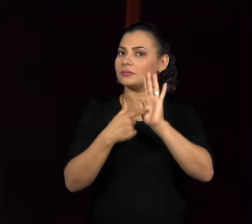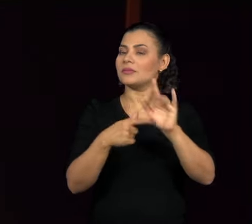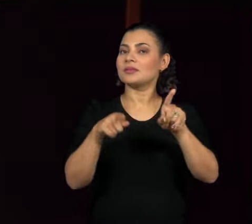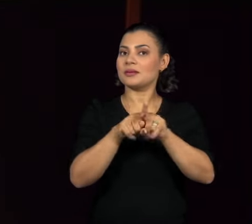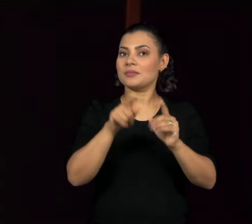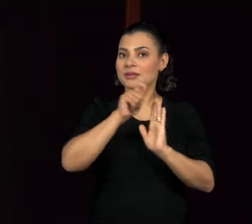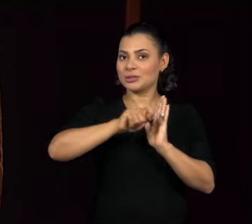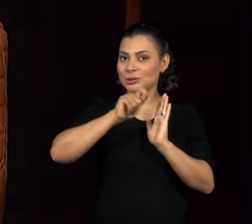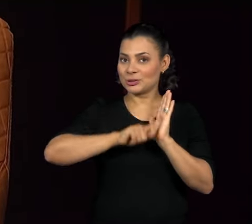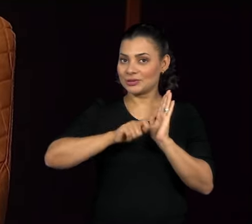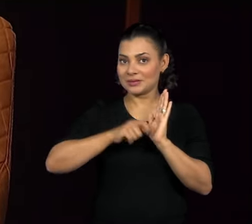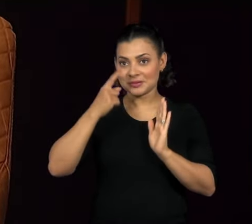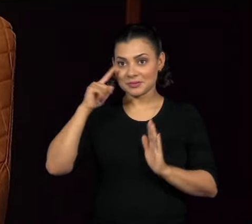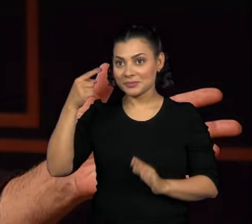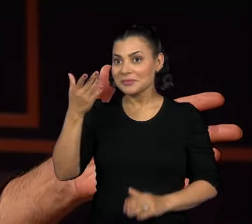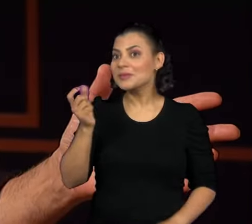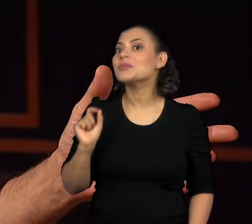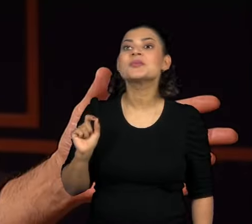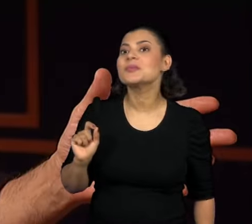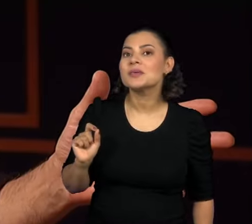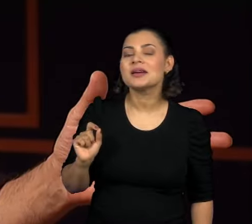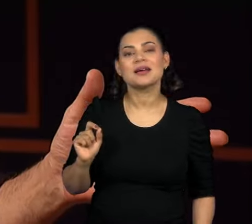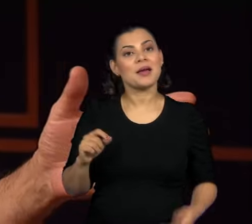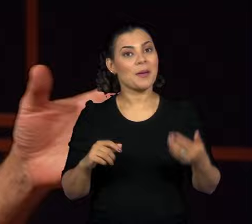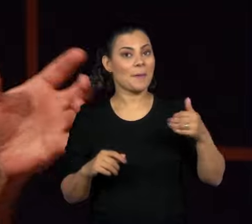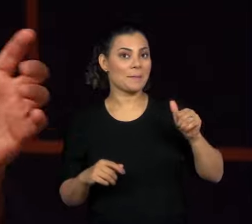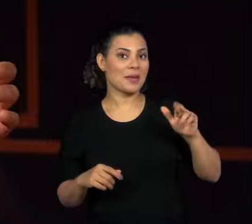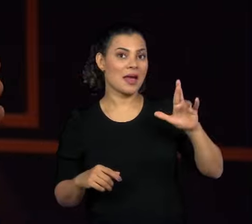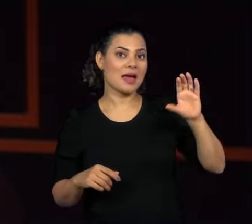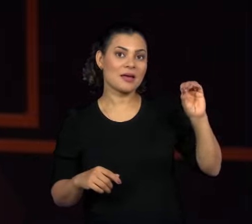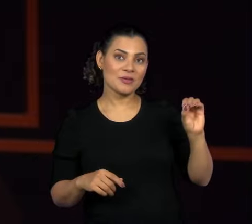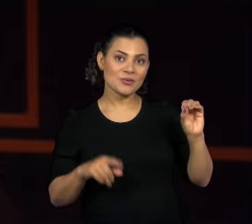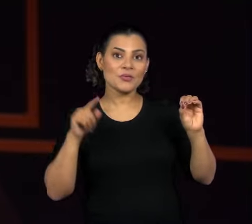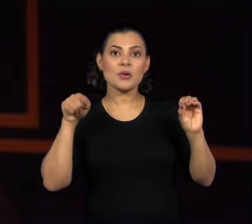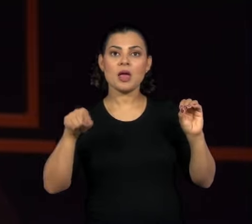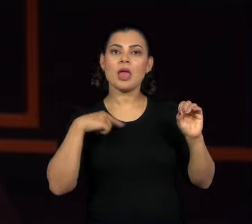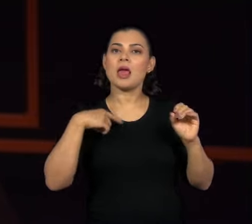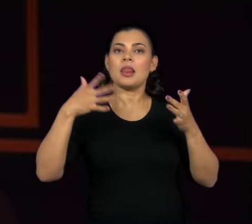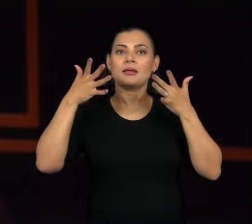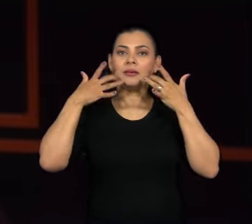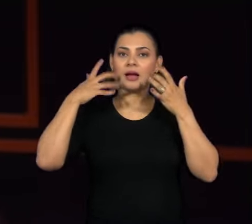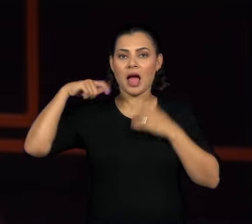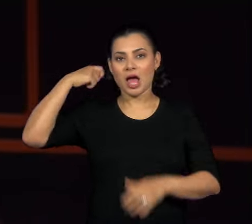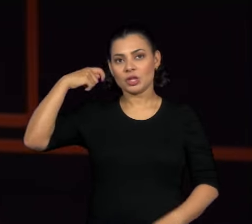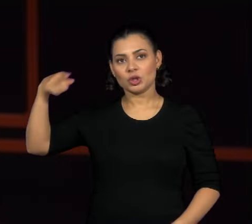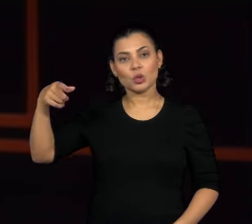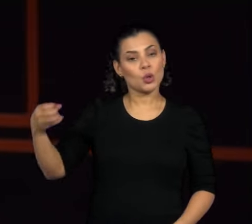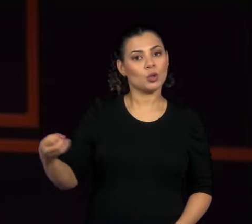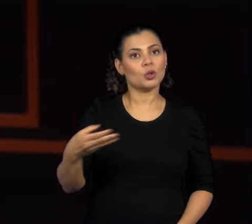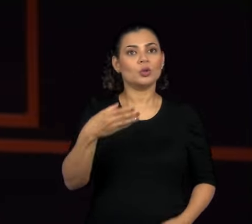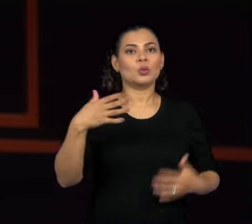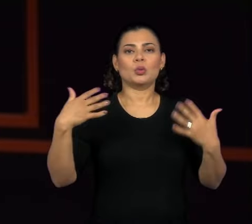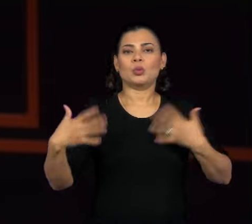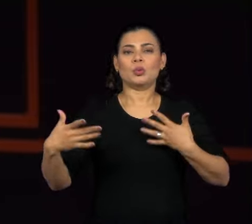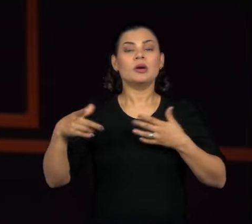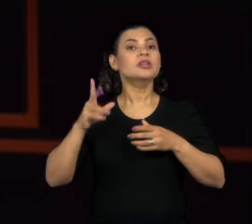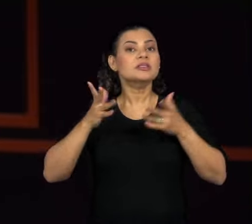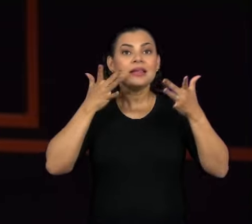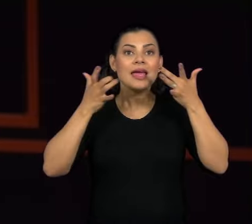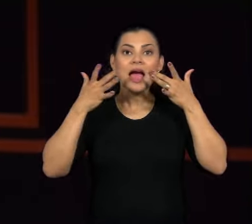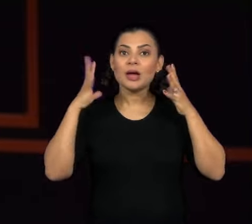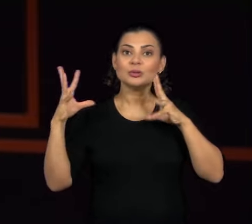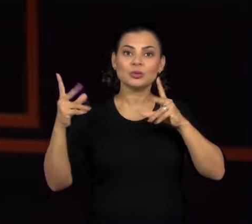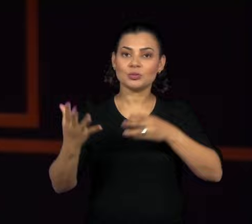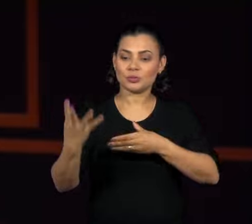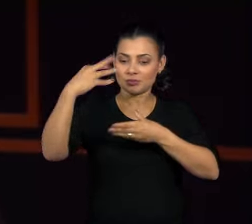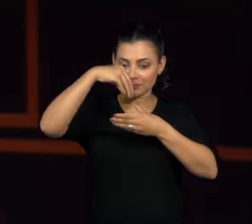leitura. E bota compulsão nisso, hein? Mário Bortolotto é um dramaturgo muito original. Ele diz que todo o teatro dele é baseado